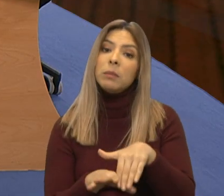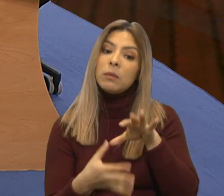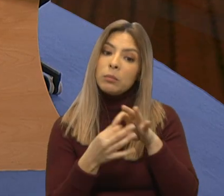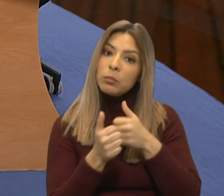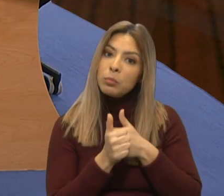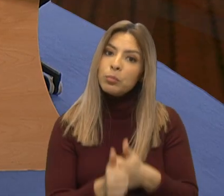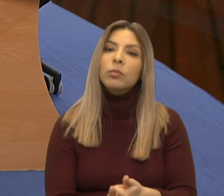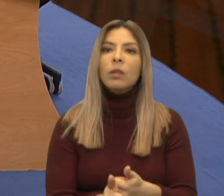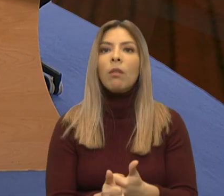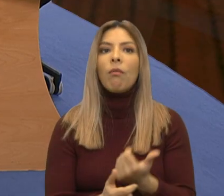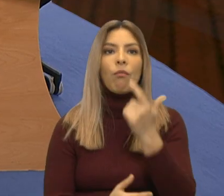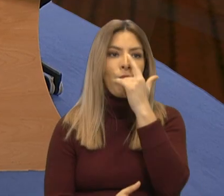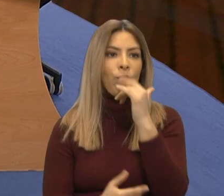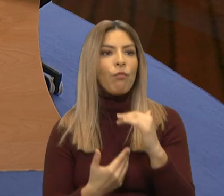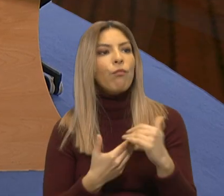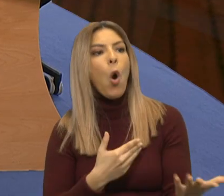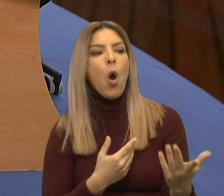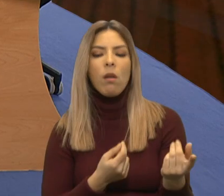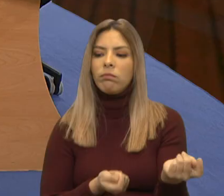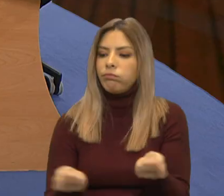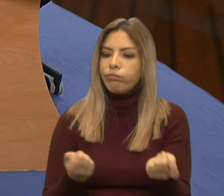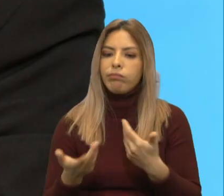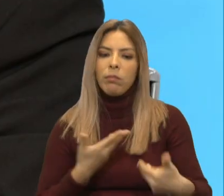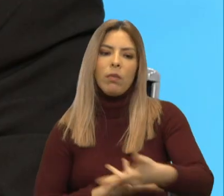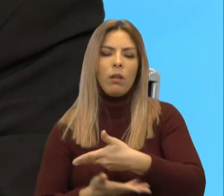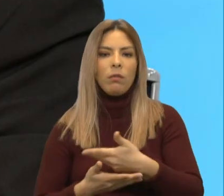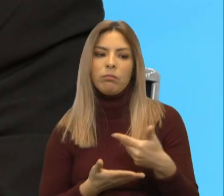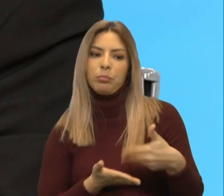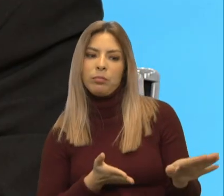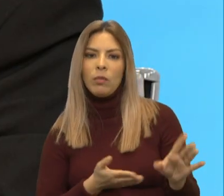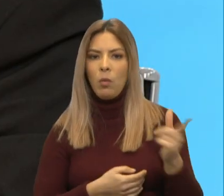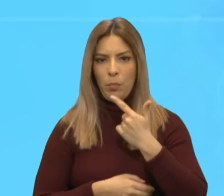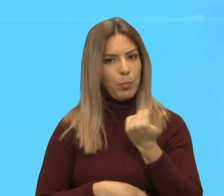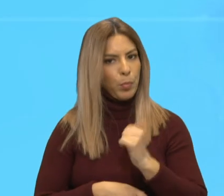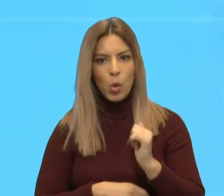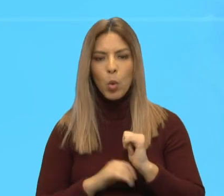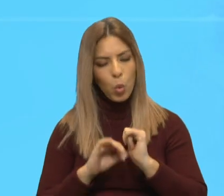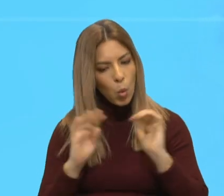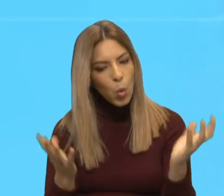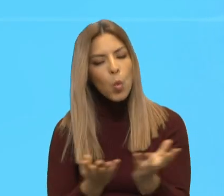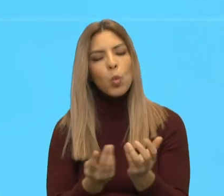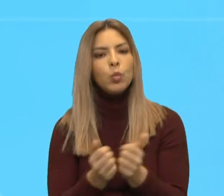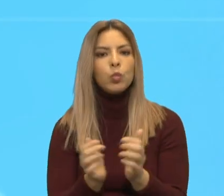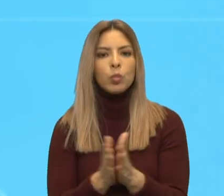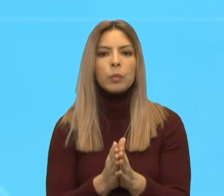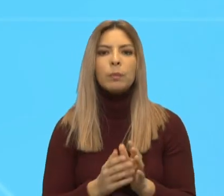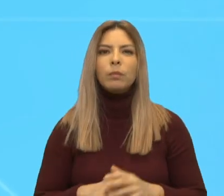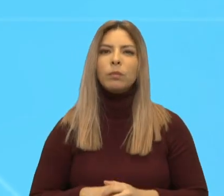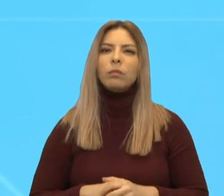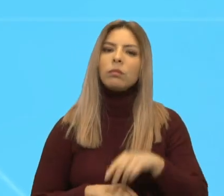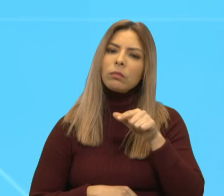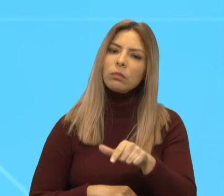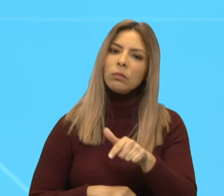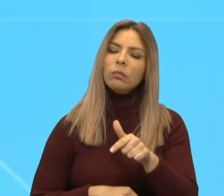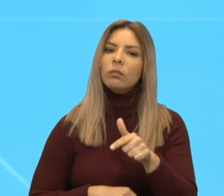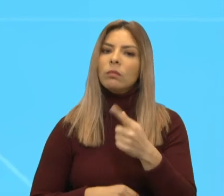fora da mesa de negociações e ninguém pode estar excluído. Entre as religiões, há diálogo ou essa polarização